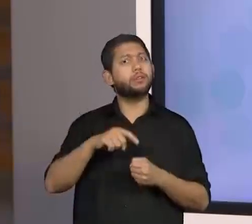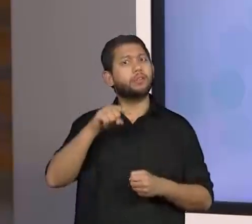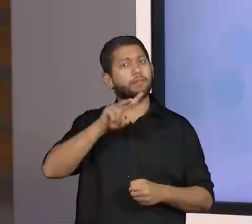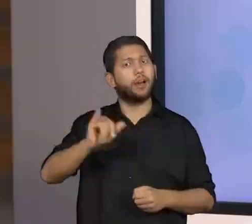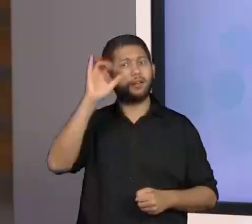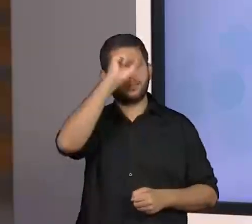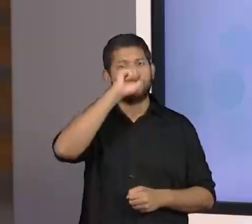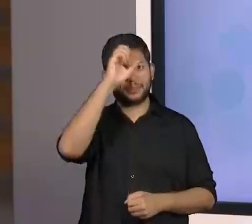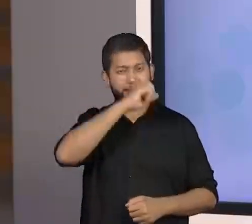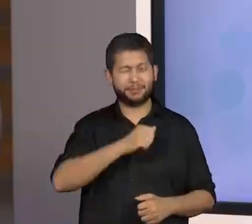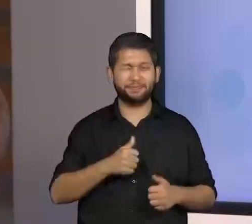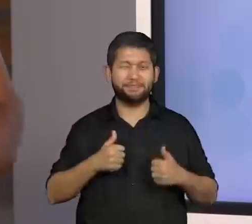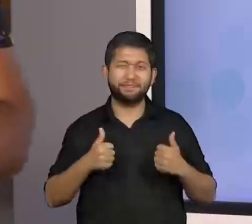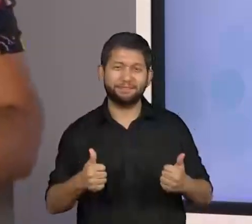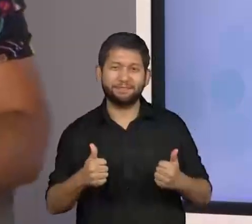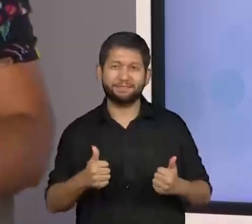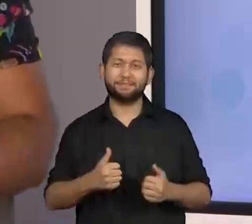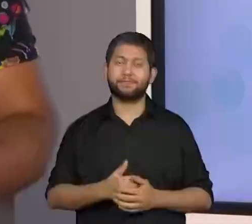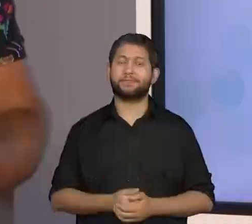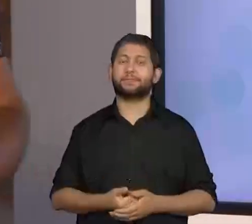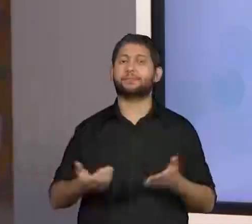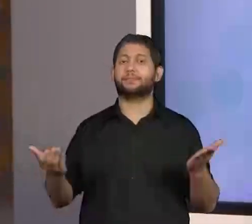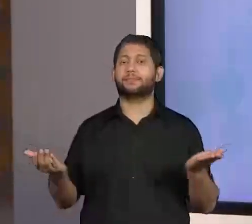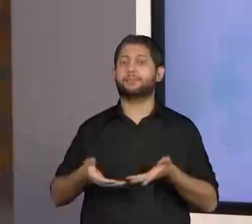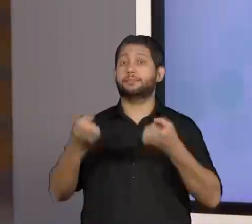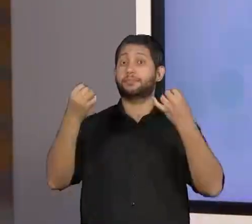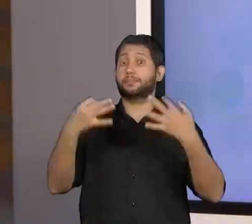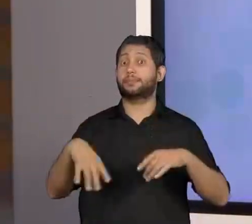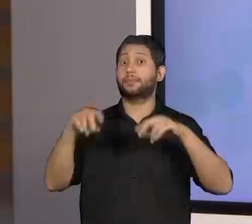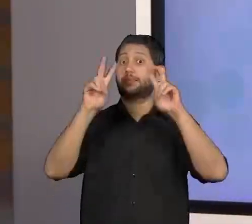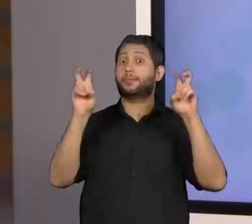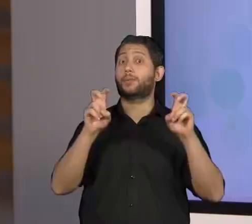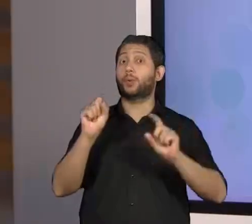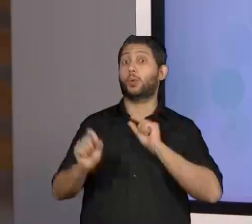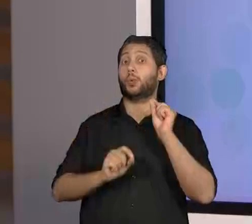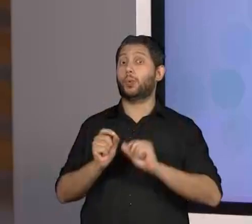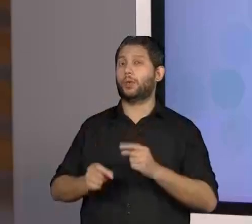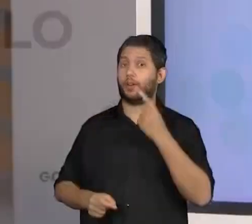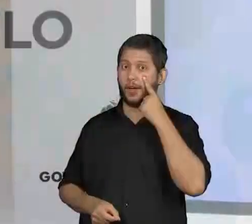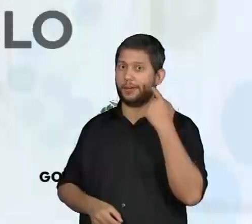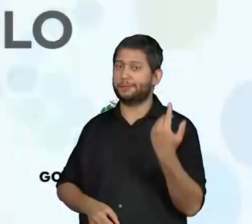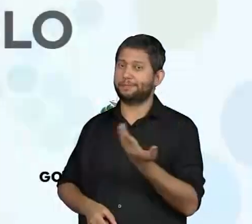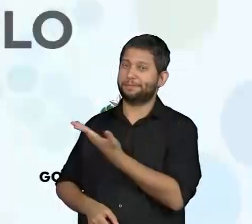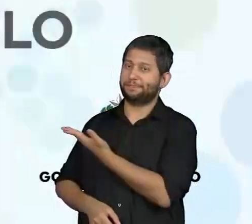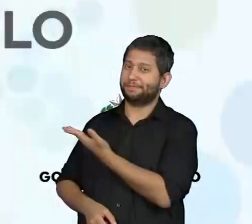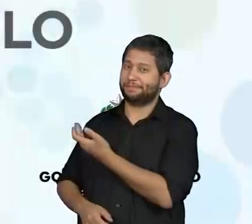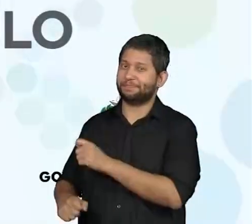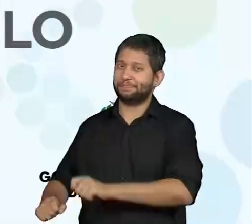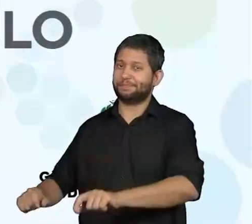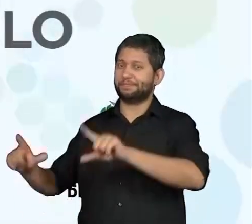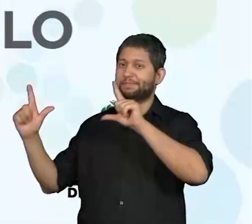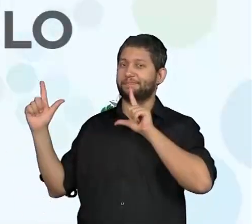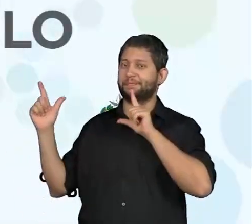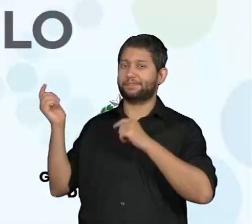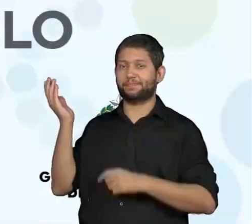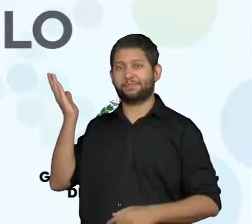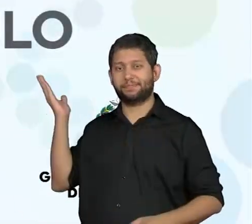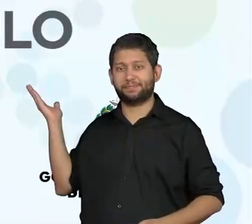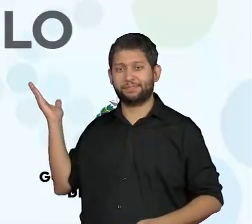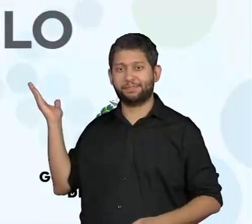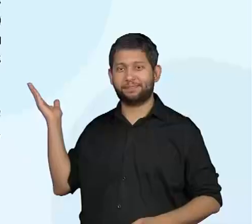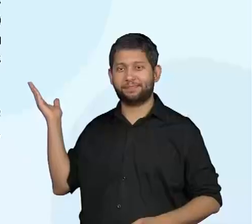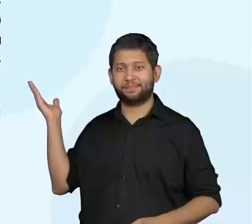Então, legal. Vamos começar a falar hoje sobre o nosso tema? Então, para começar, vamos para o tema. Vamos para o tema aqui, na